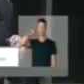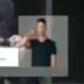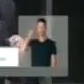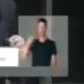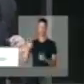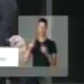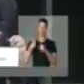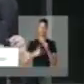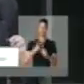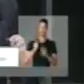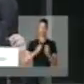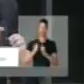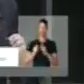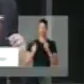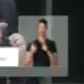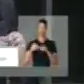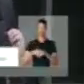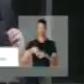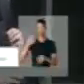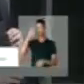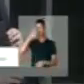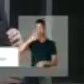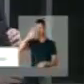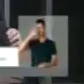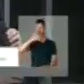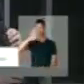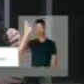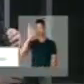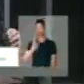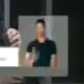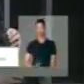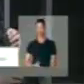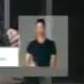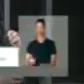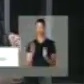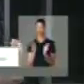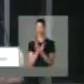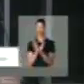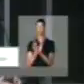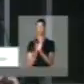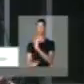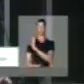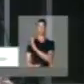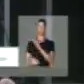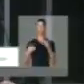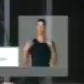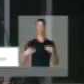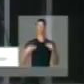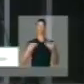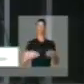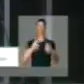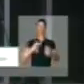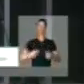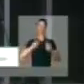e uma atividade econômica que está na história do Brasil. As equipes técnicas do Ministério da